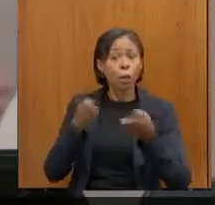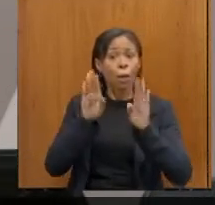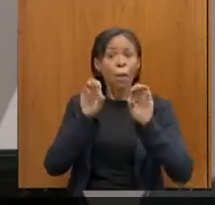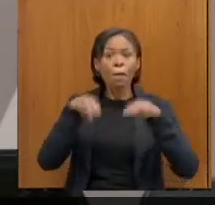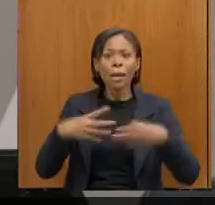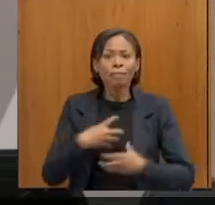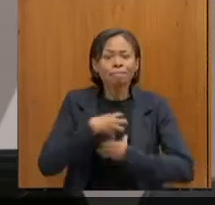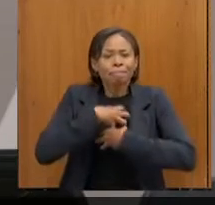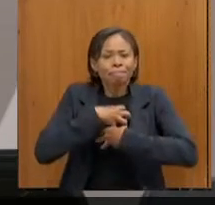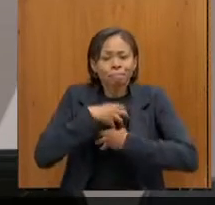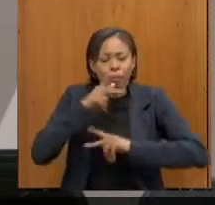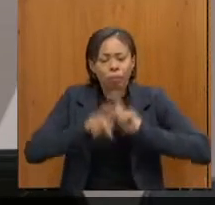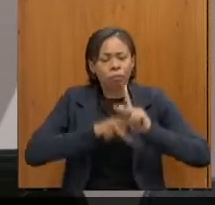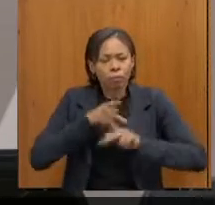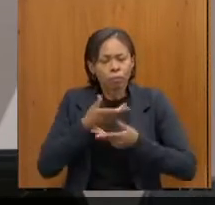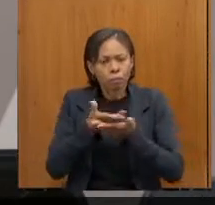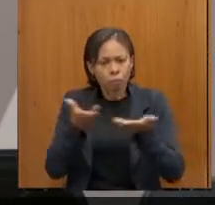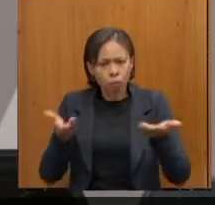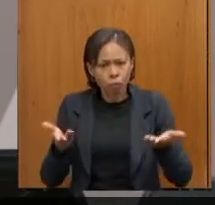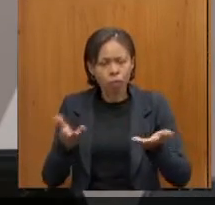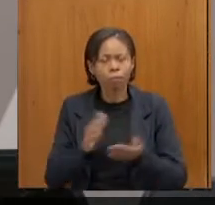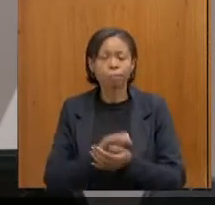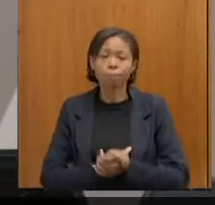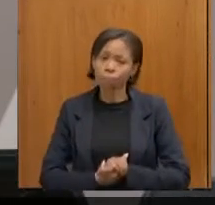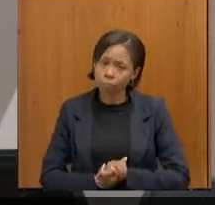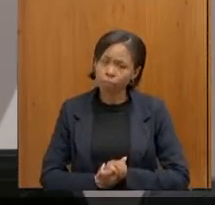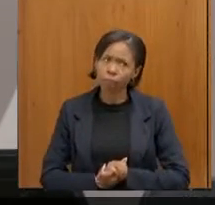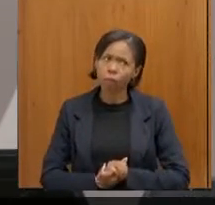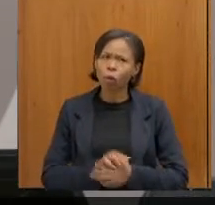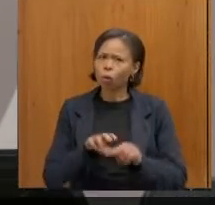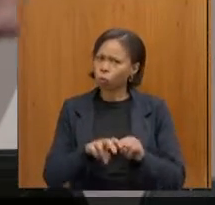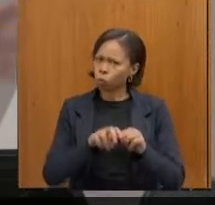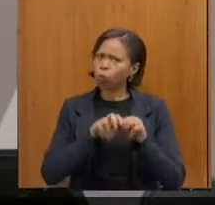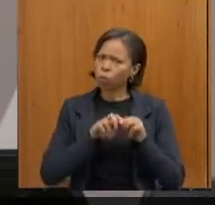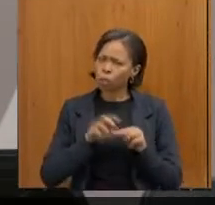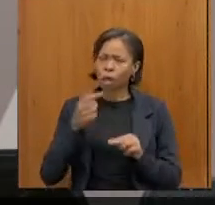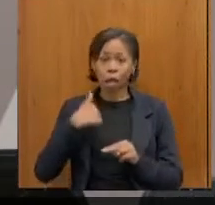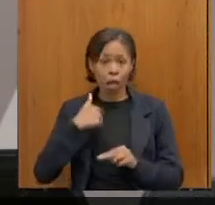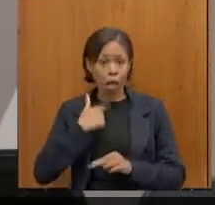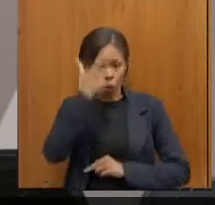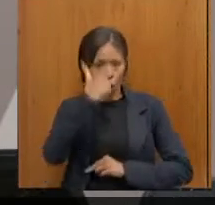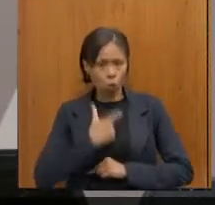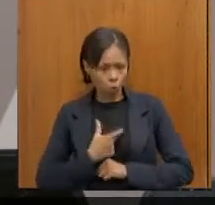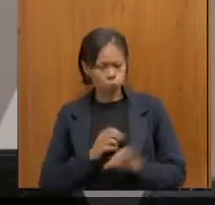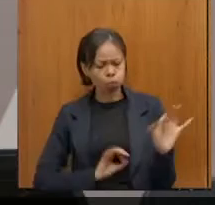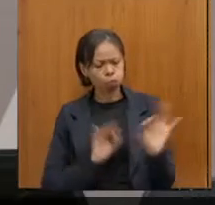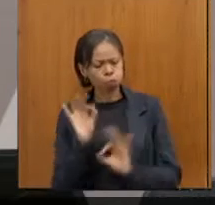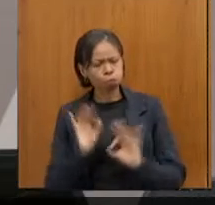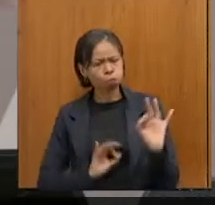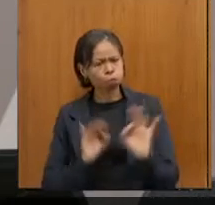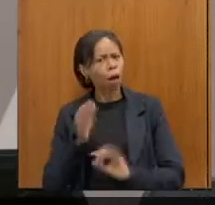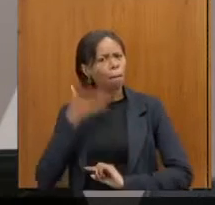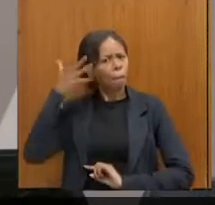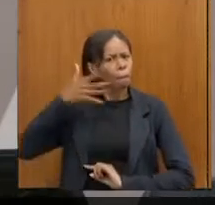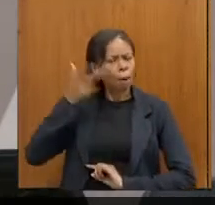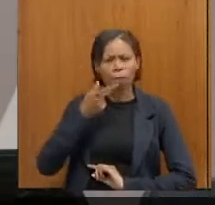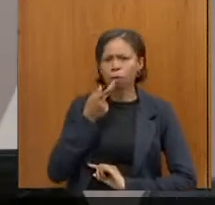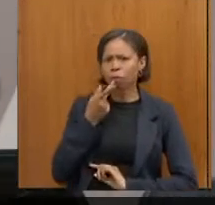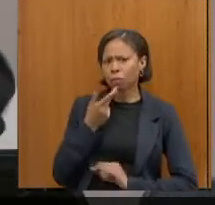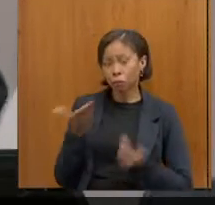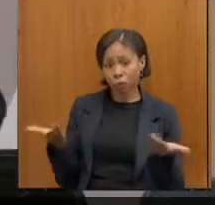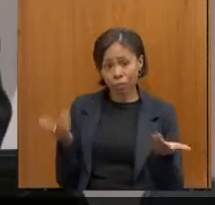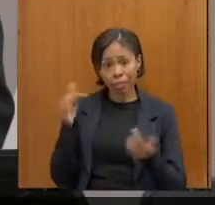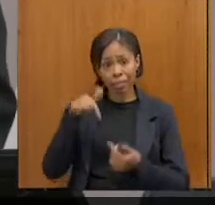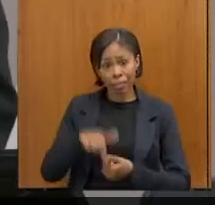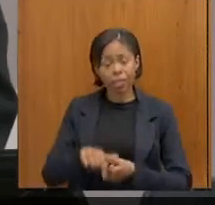da nossa população É nesse sentido que eu vi preparei para colocar as questões aqui a respeito da expansão da